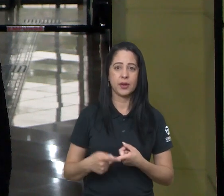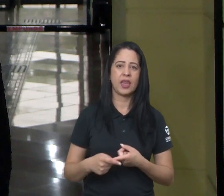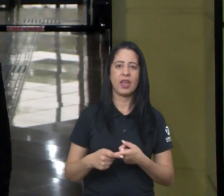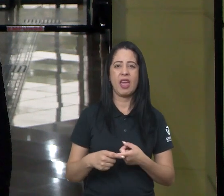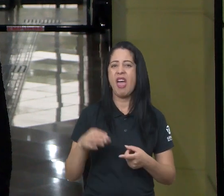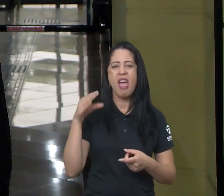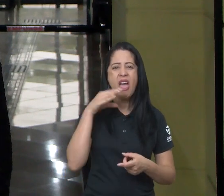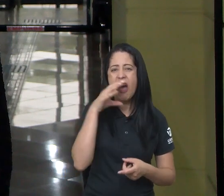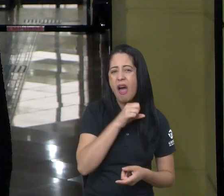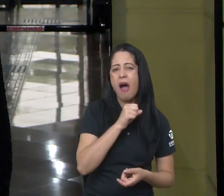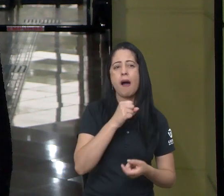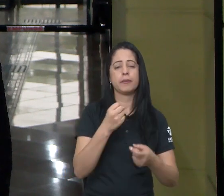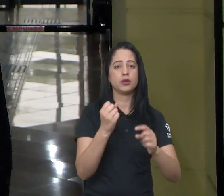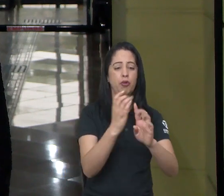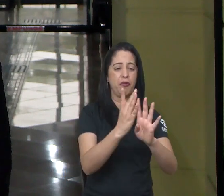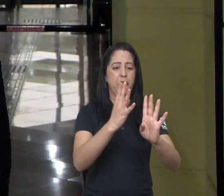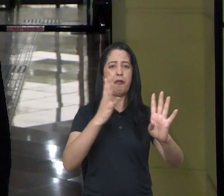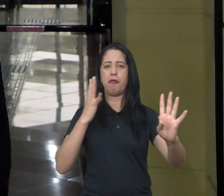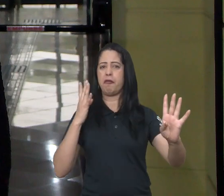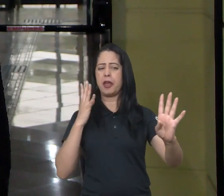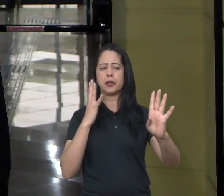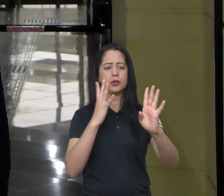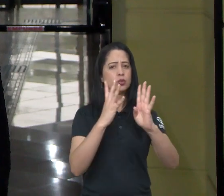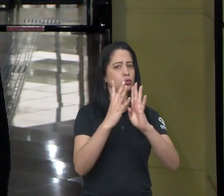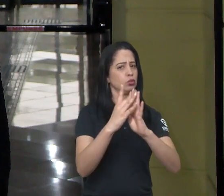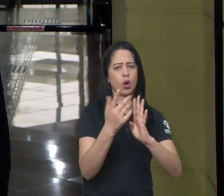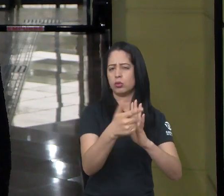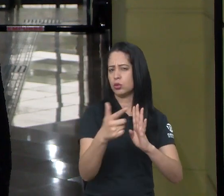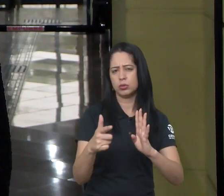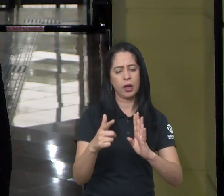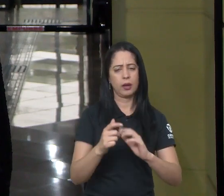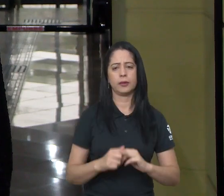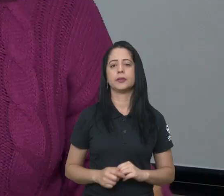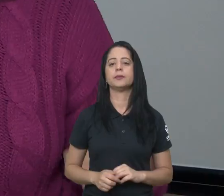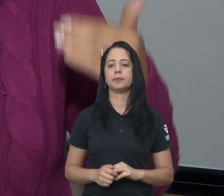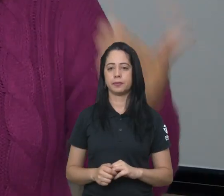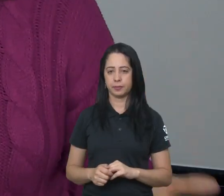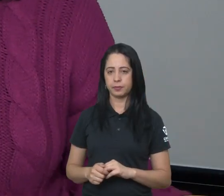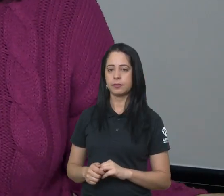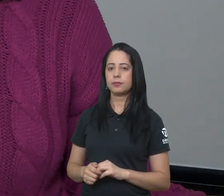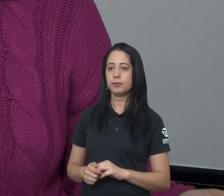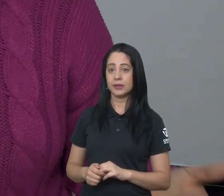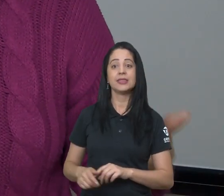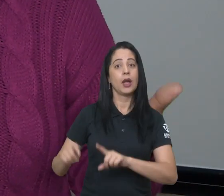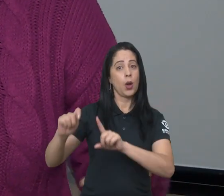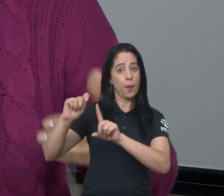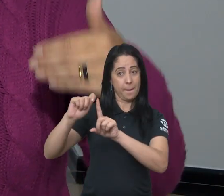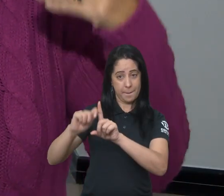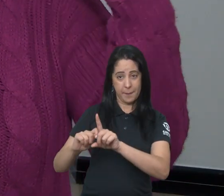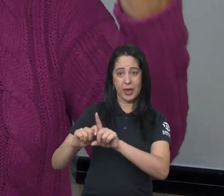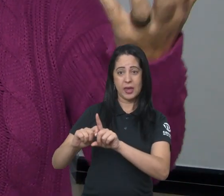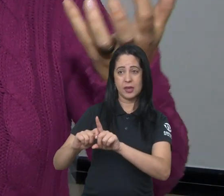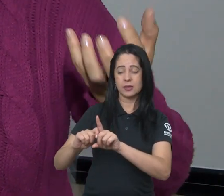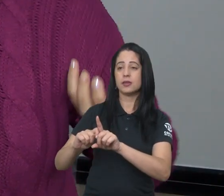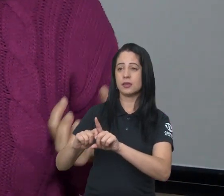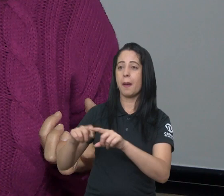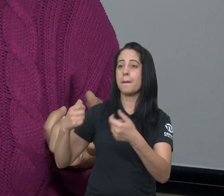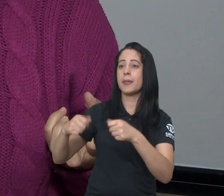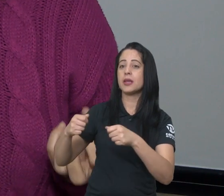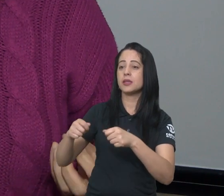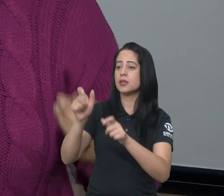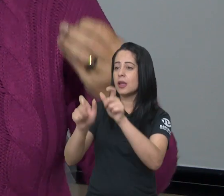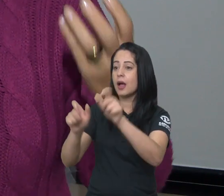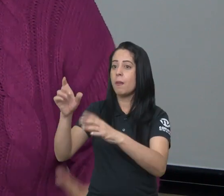não tem demora, não tem espera, funciona muito bem no estado de São Paulo. E nesse mês, exatamente para chamar